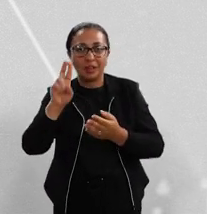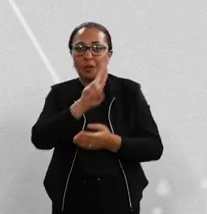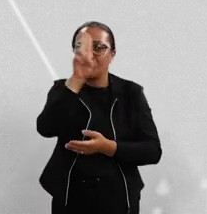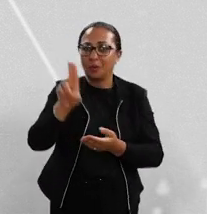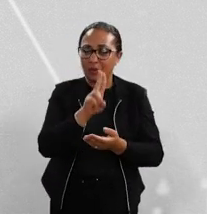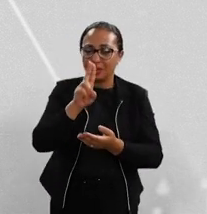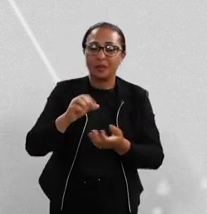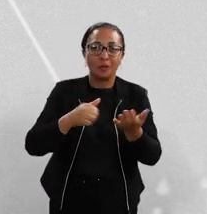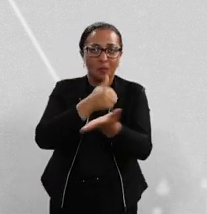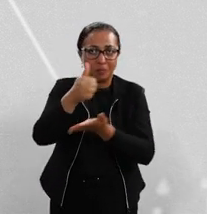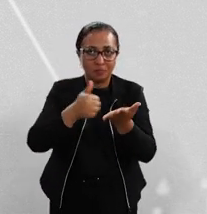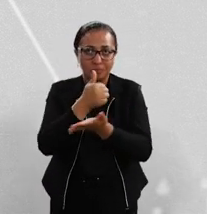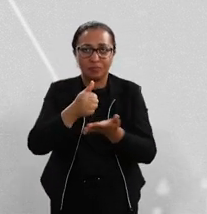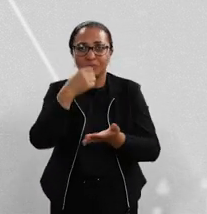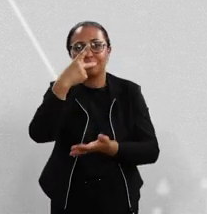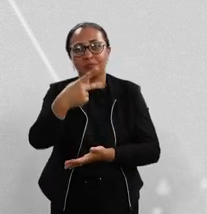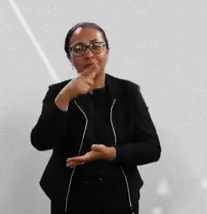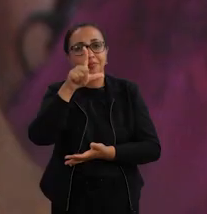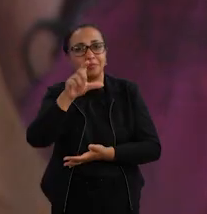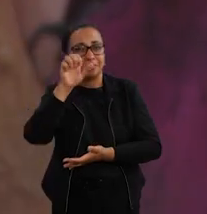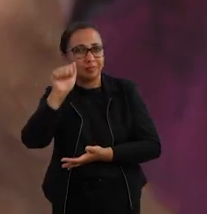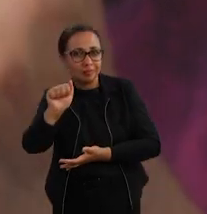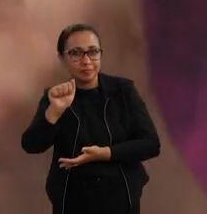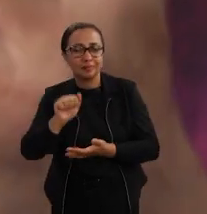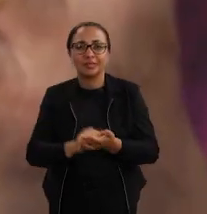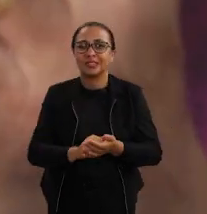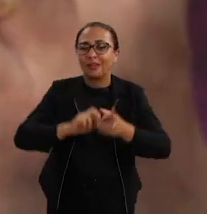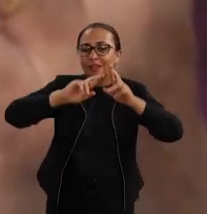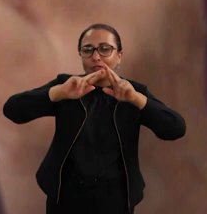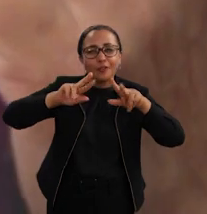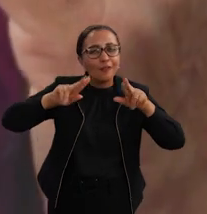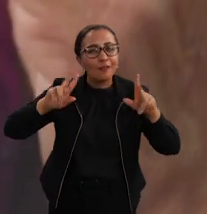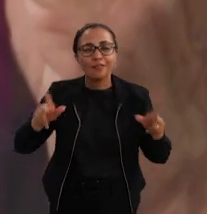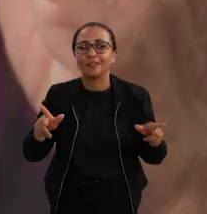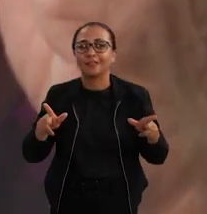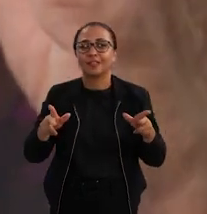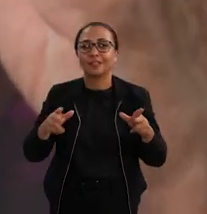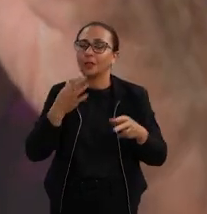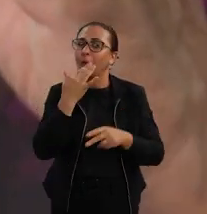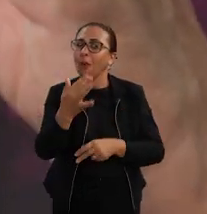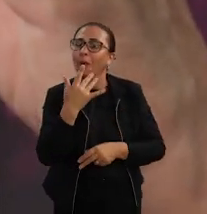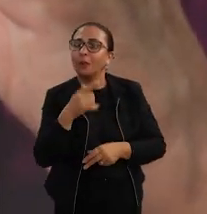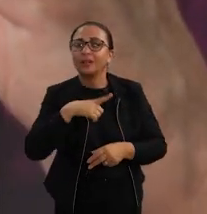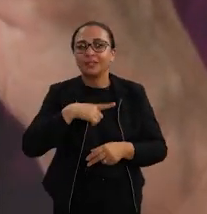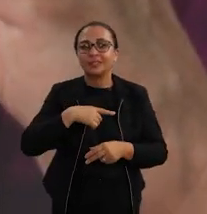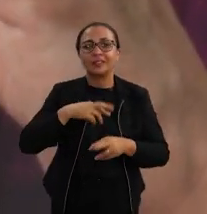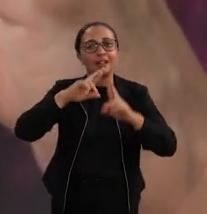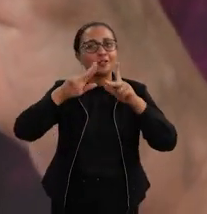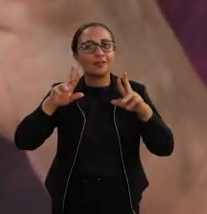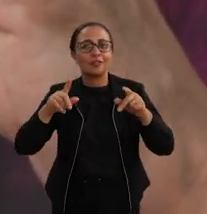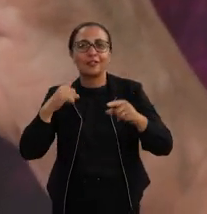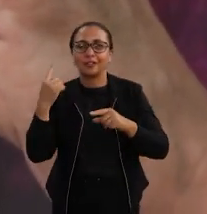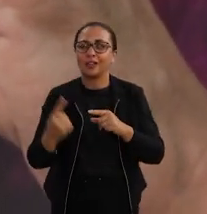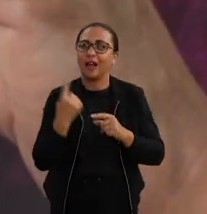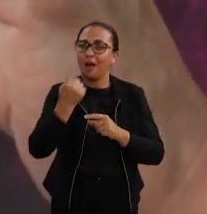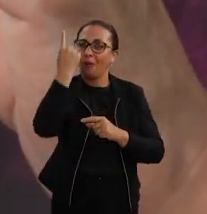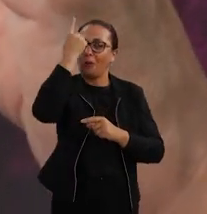base o PLA. Diferentes cores têm diferentes alturas,